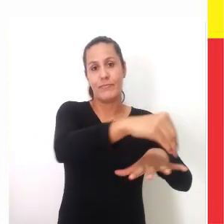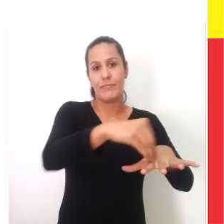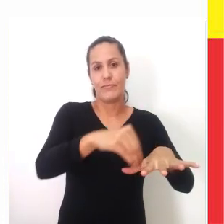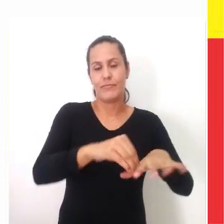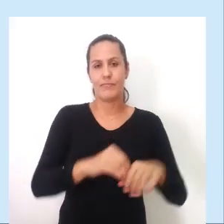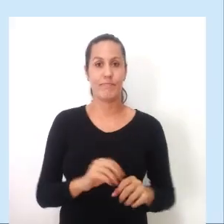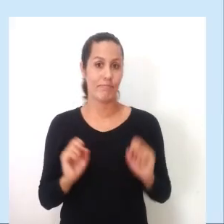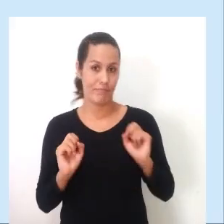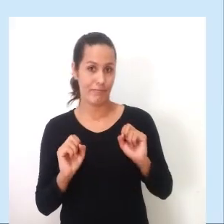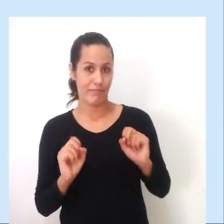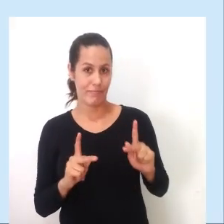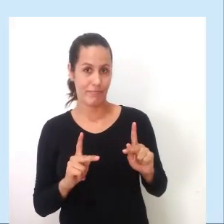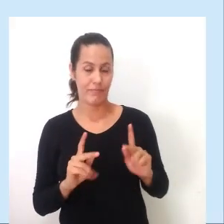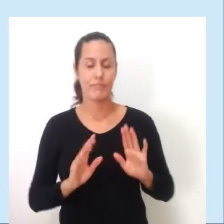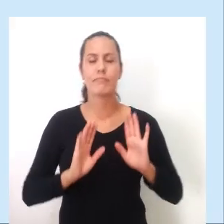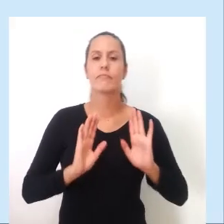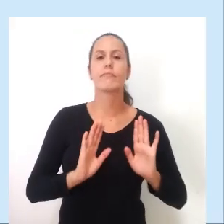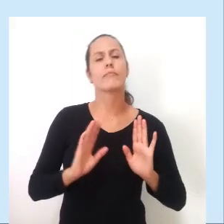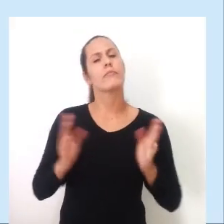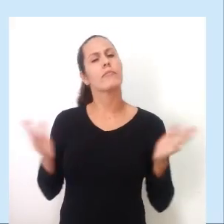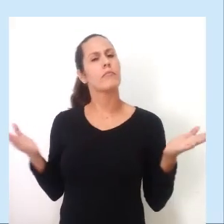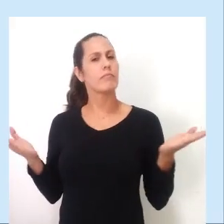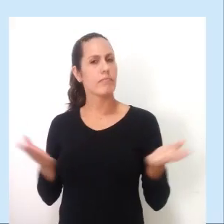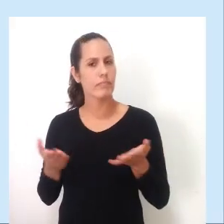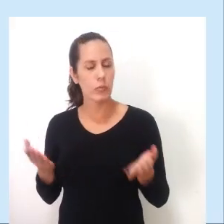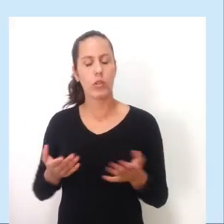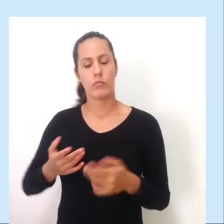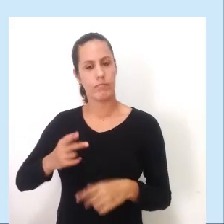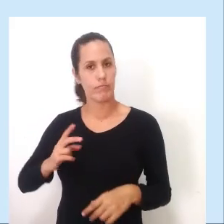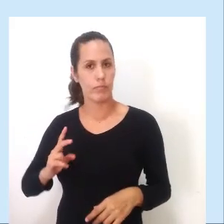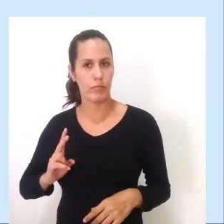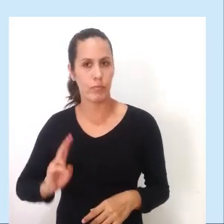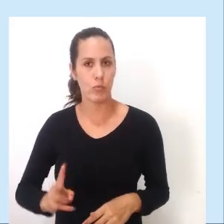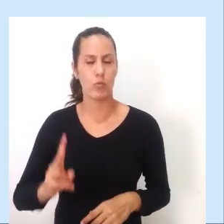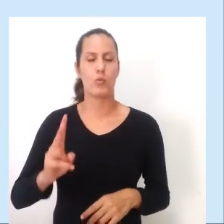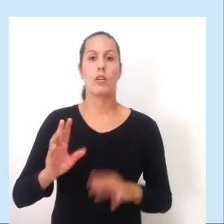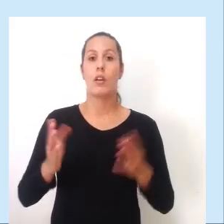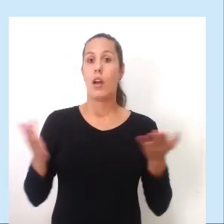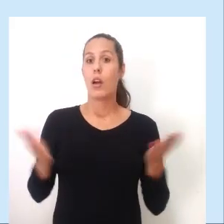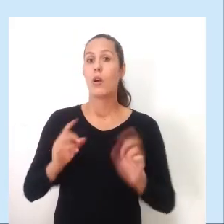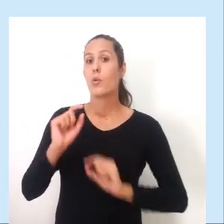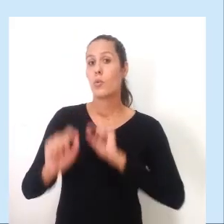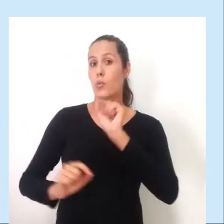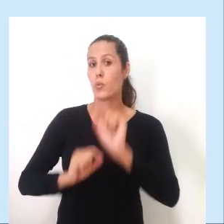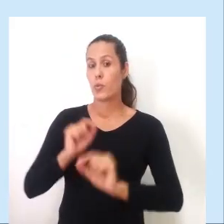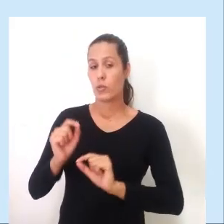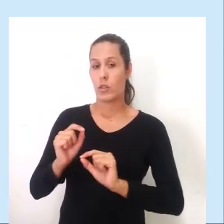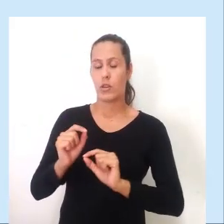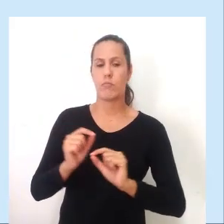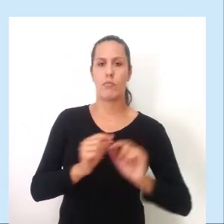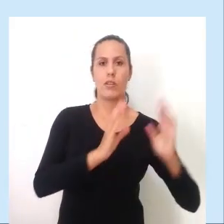posteriores. Ok? Vamos dar continuidade e vamos agora